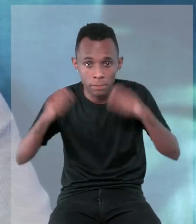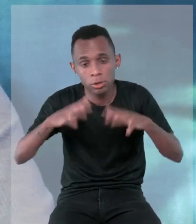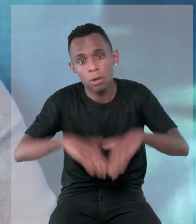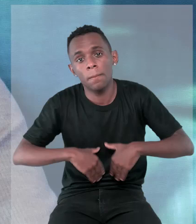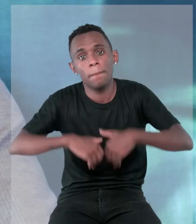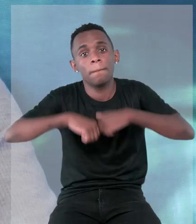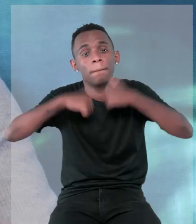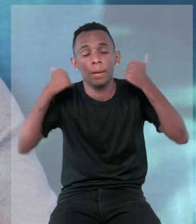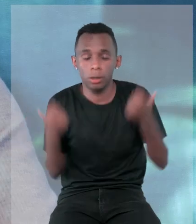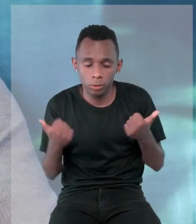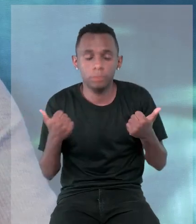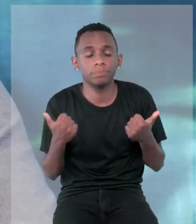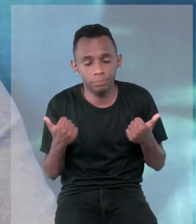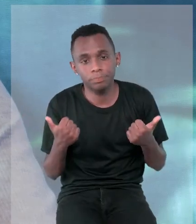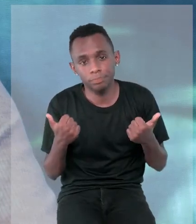melhora